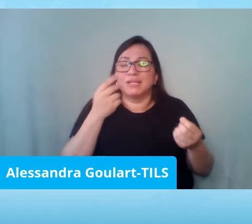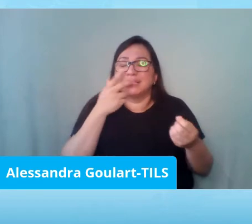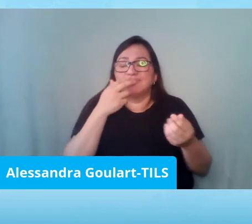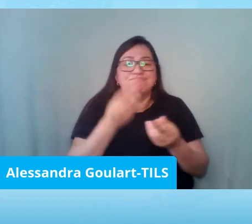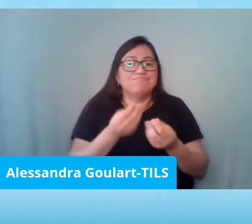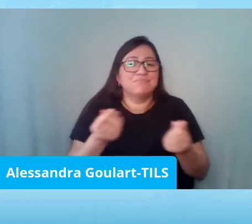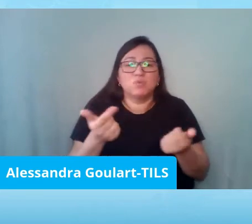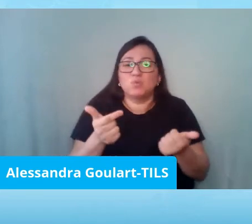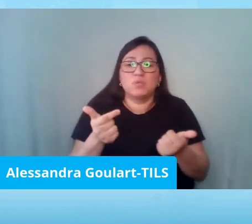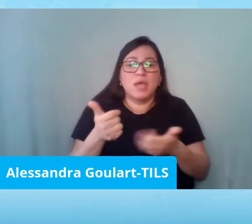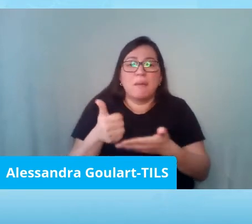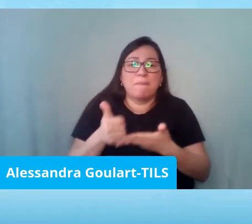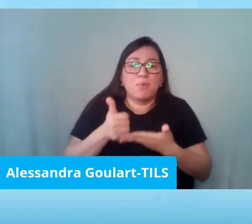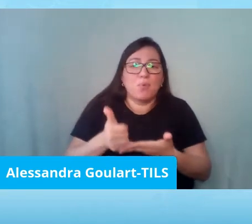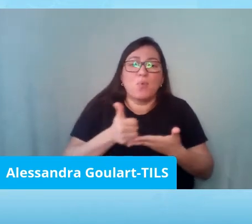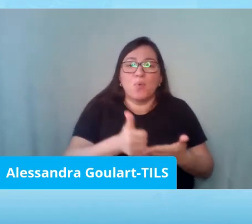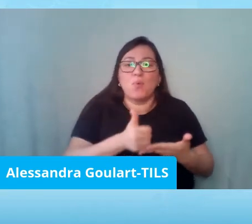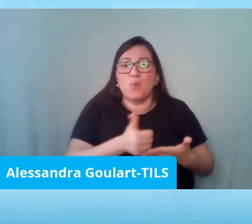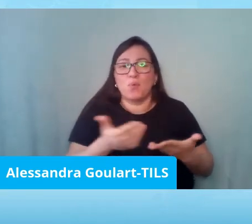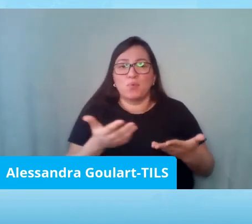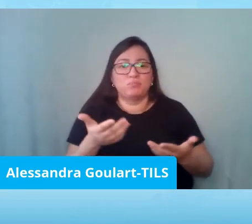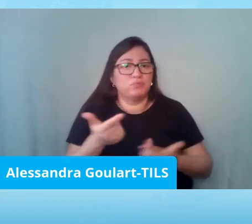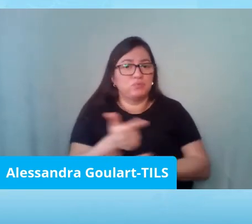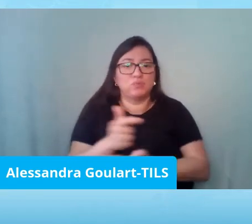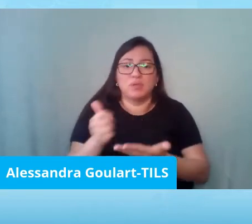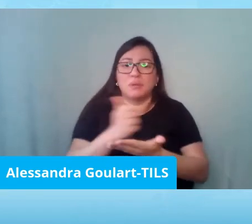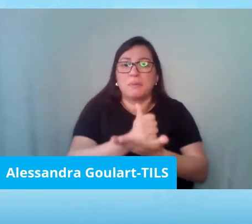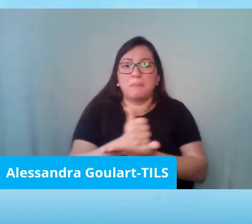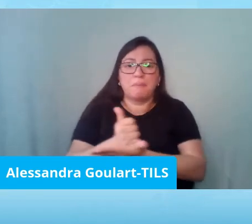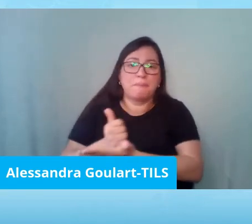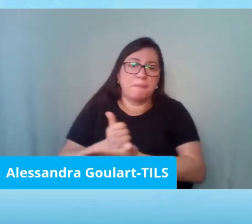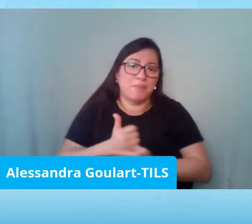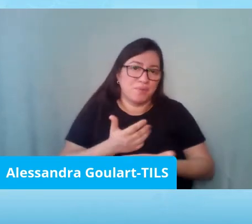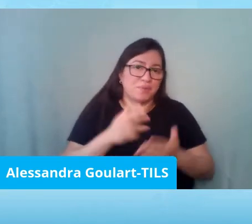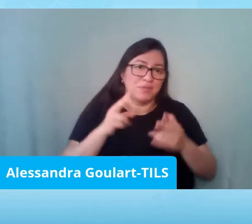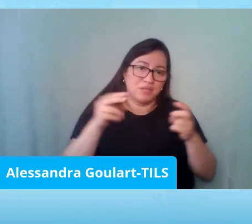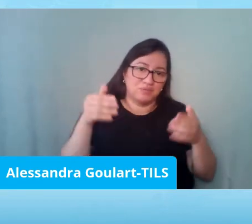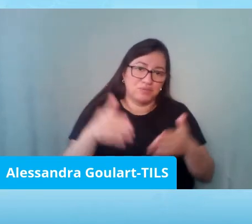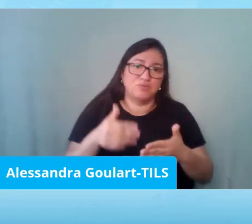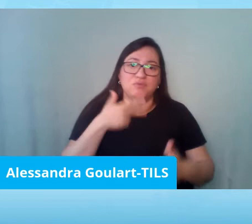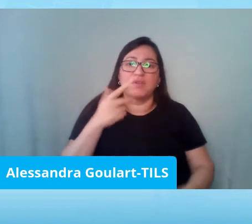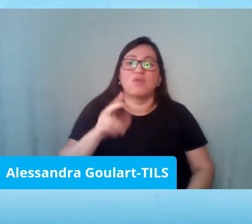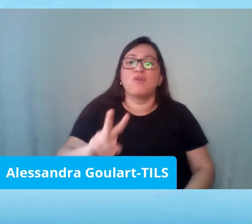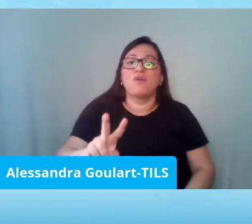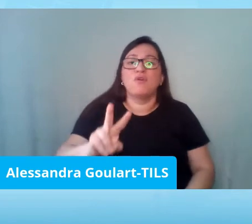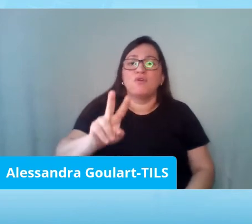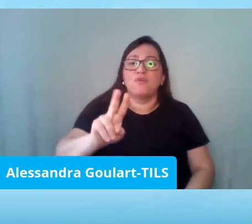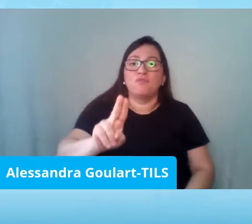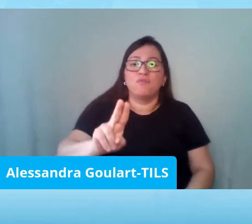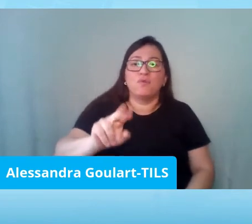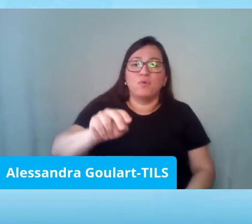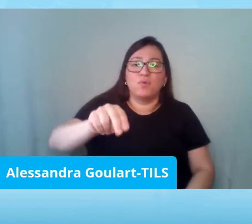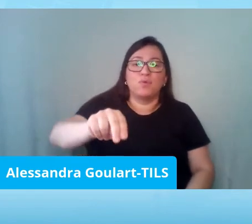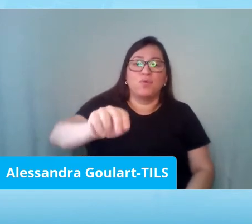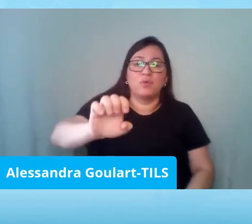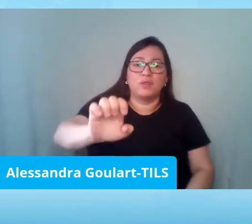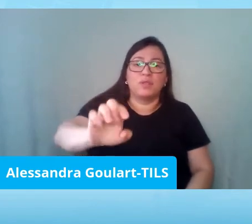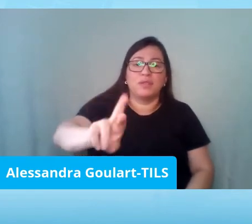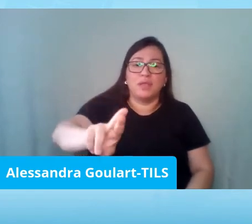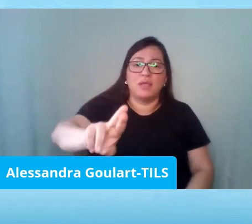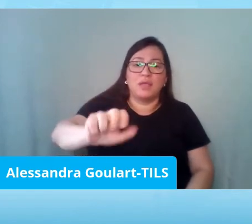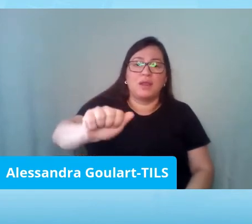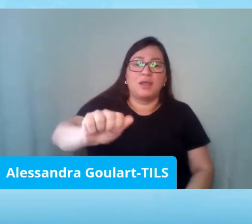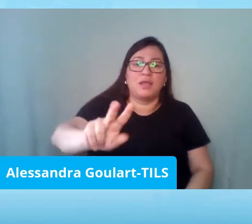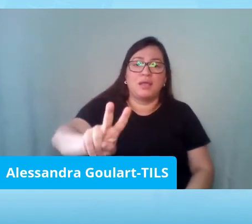É dessa vulnerabilidade que a gente está falando quando a gente fala nessas doenças sexualmente, essas infecções